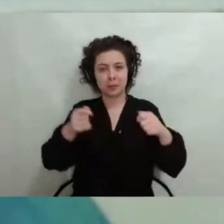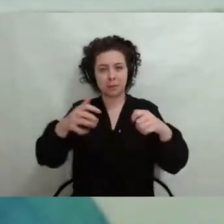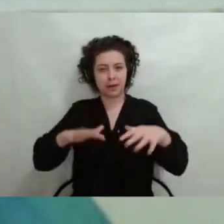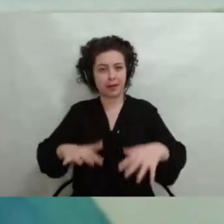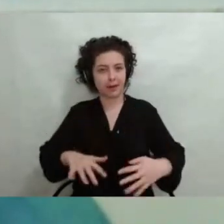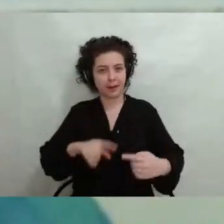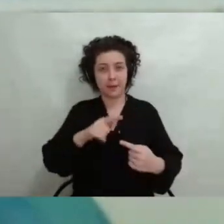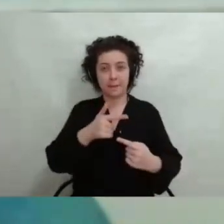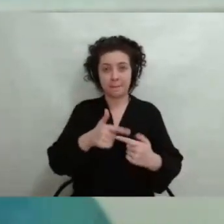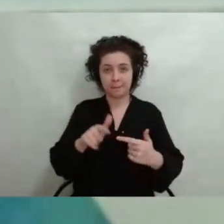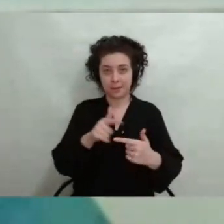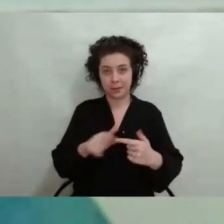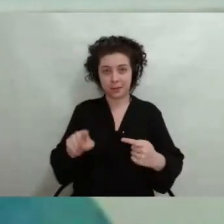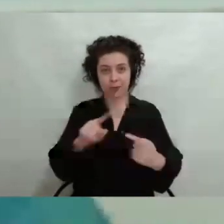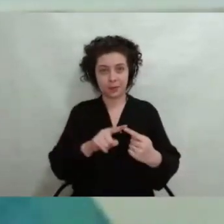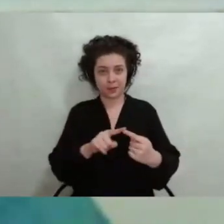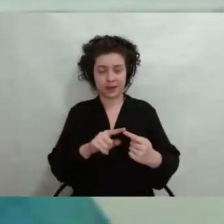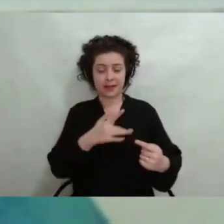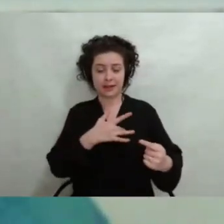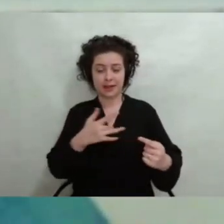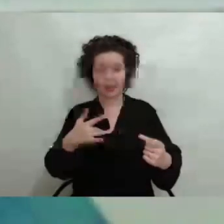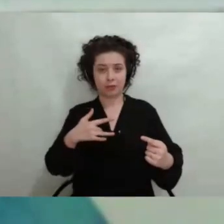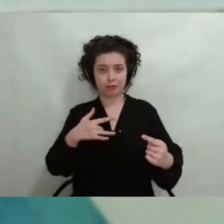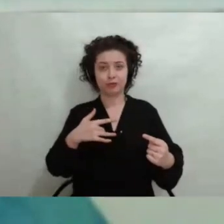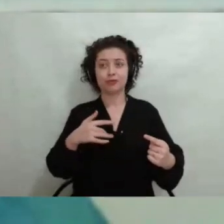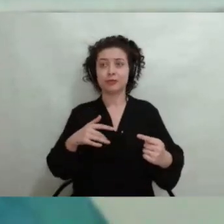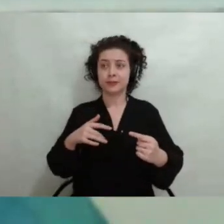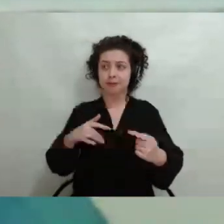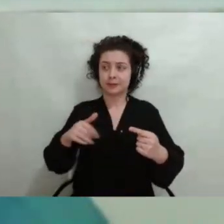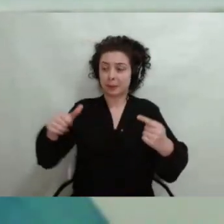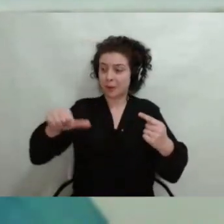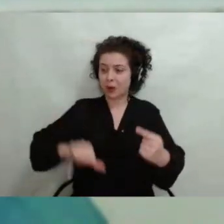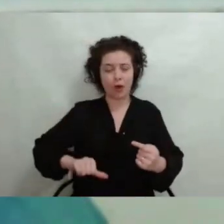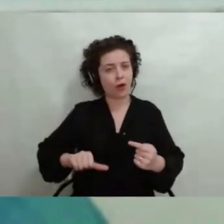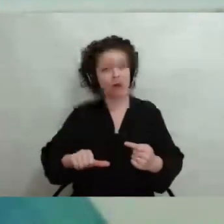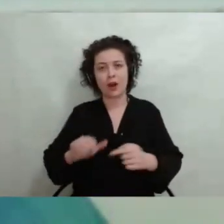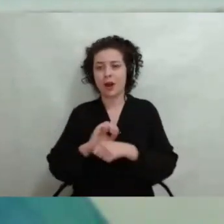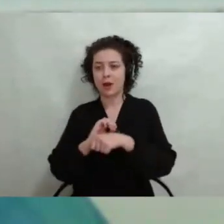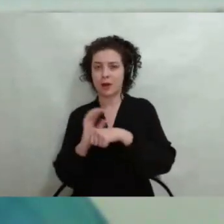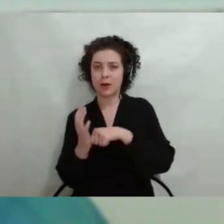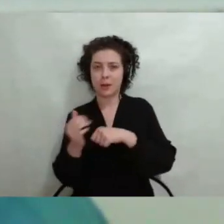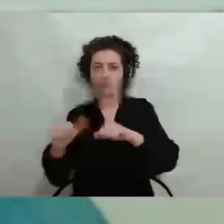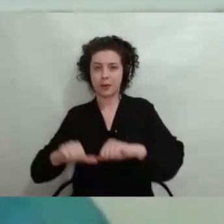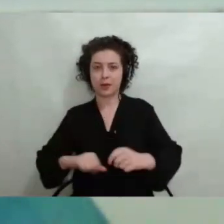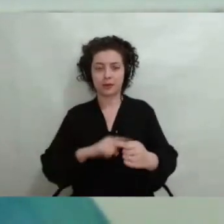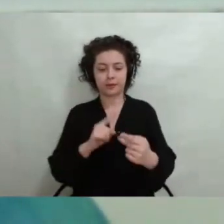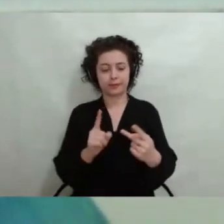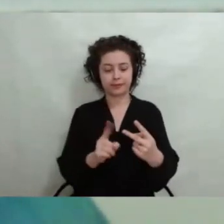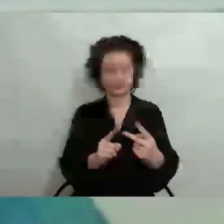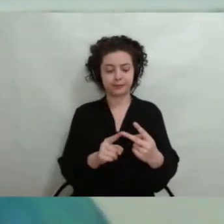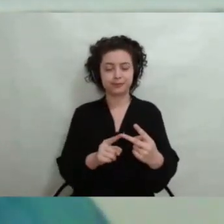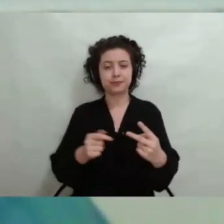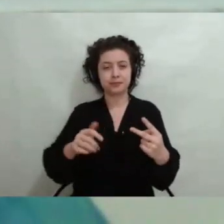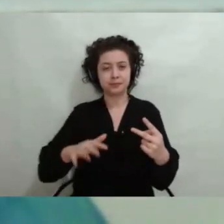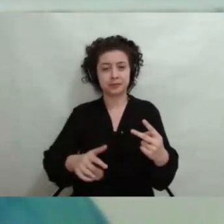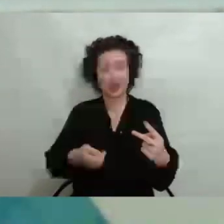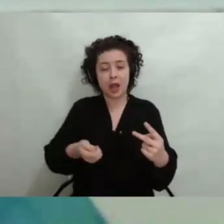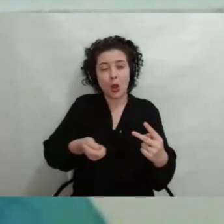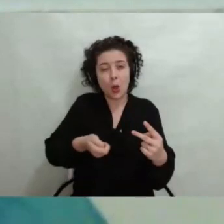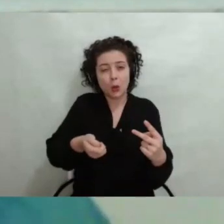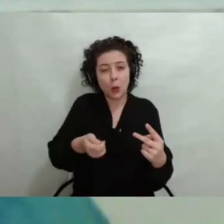crise sanitária, agravada, portanto, pela pandemia, a crise econômica, que já vinha